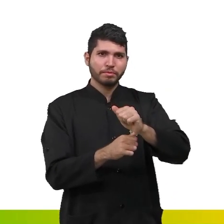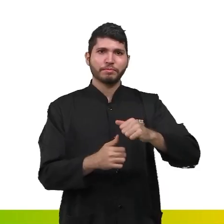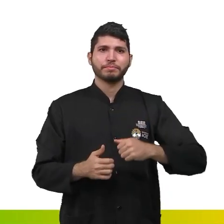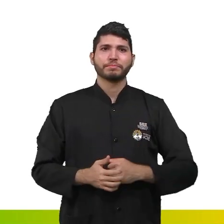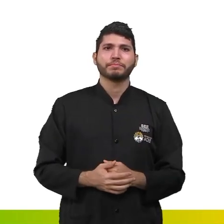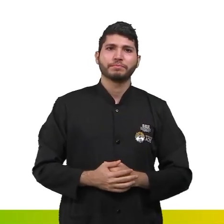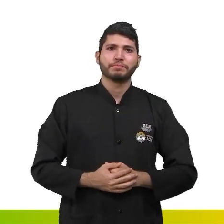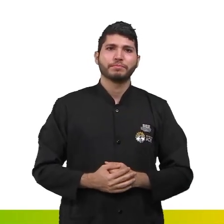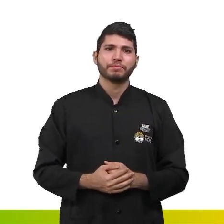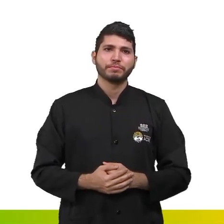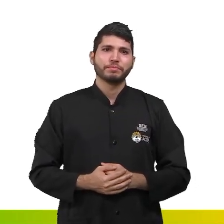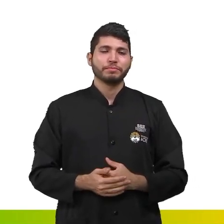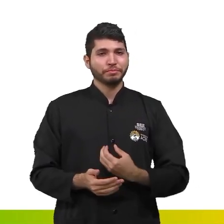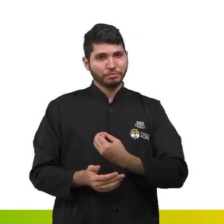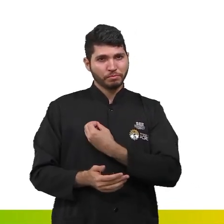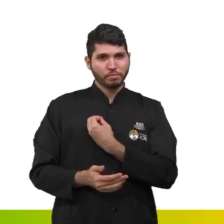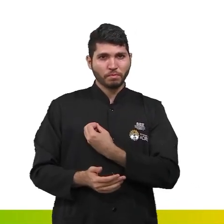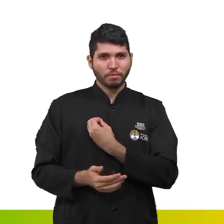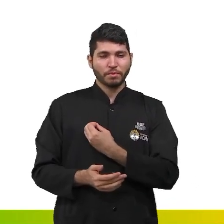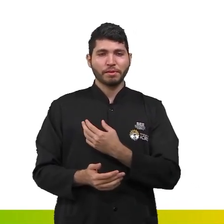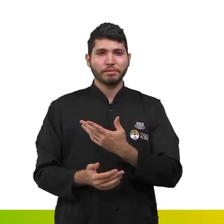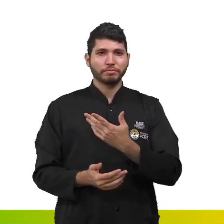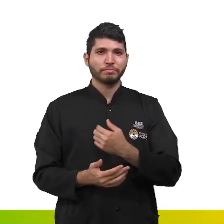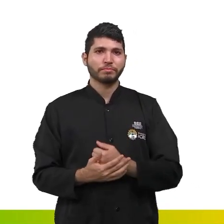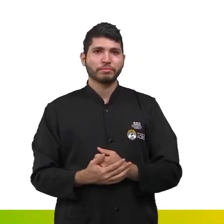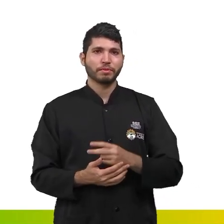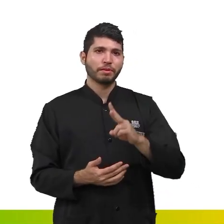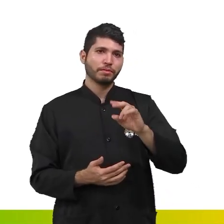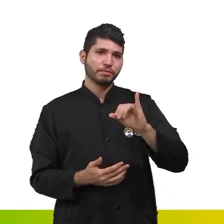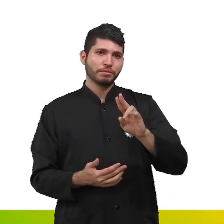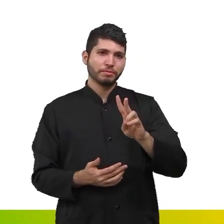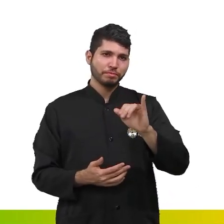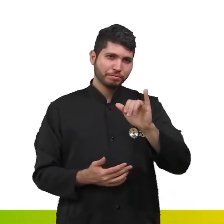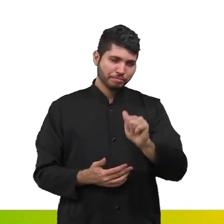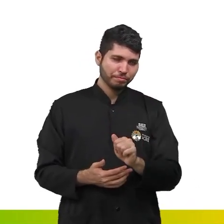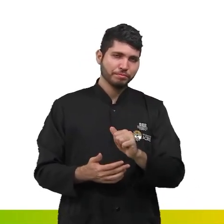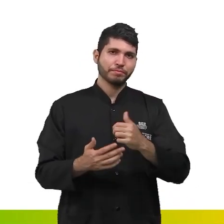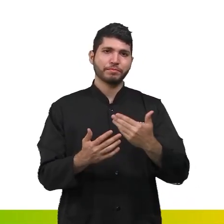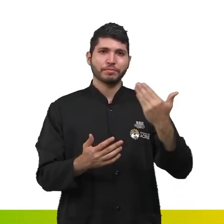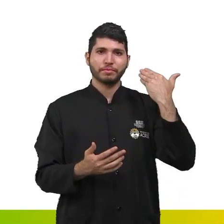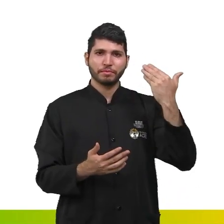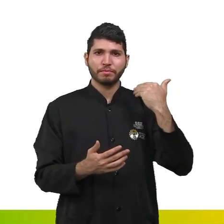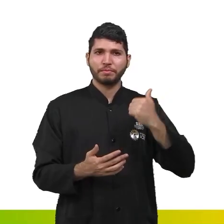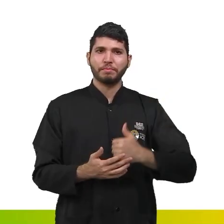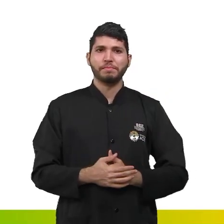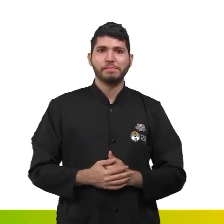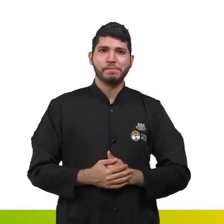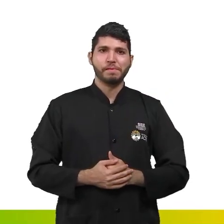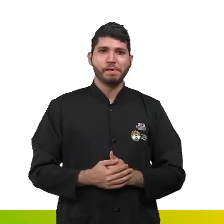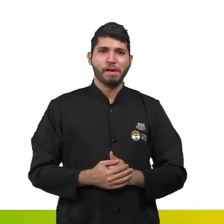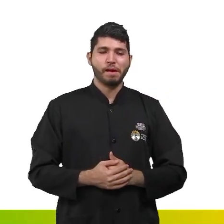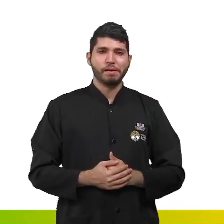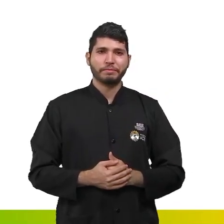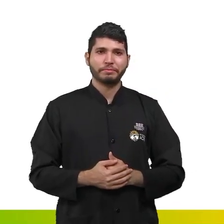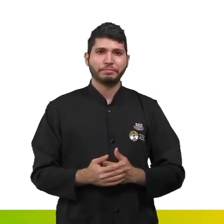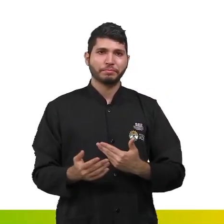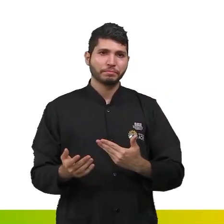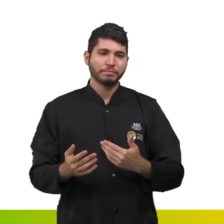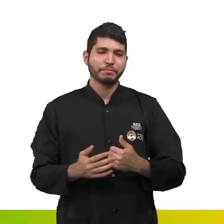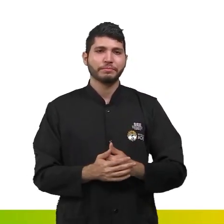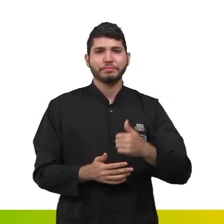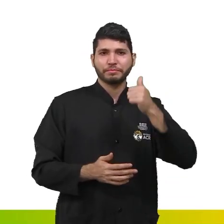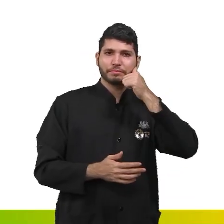é num bairro de Sevilha. Sua madre, enfermeira, o quê? Ah, professor, trabalhava de enfermeira. Ah, mas não tem o